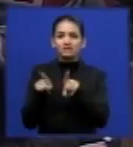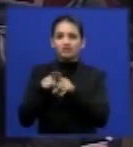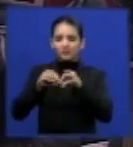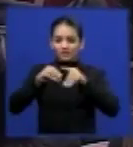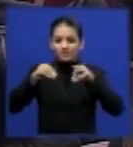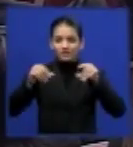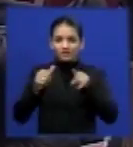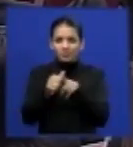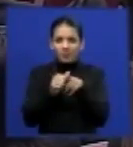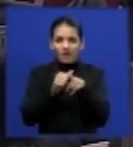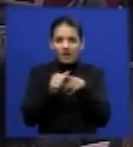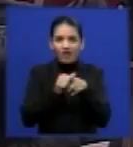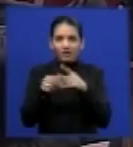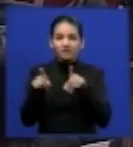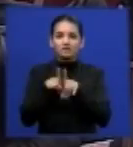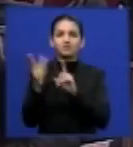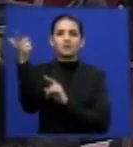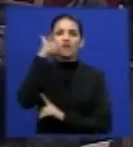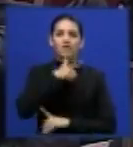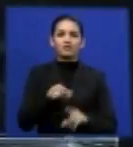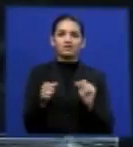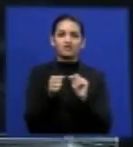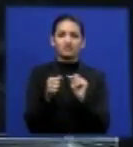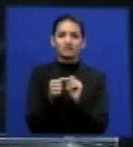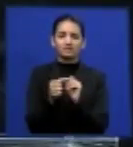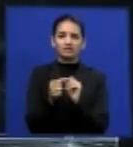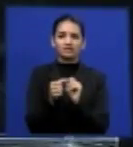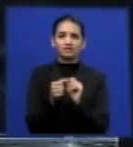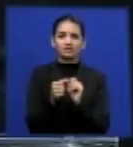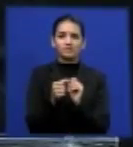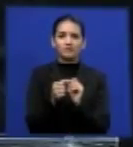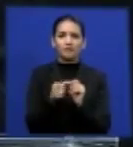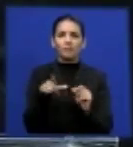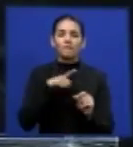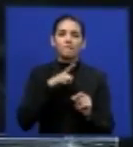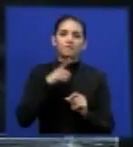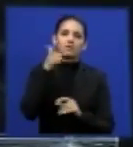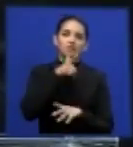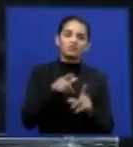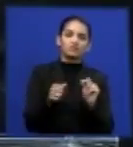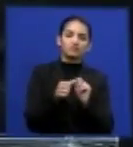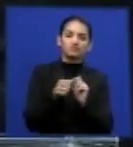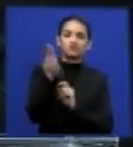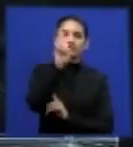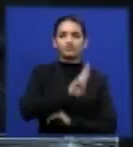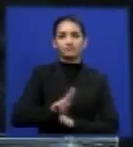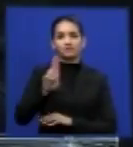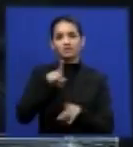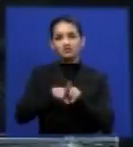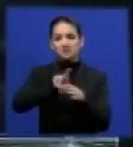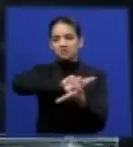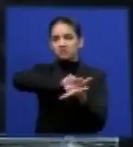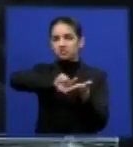que, em granulações diferentes, eles têm emprego e uso diferenciado,